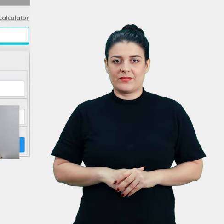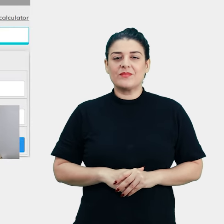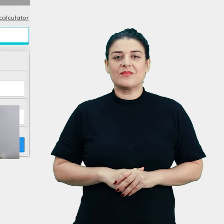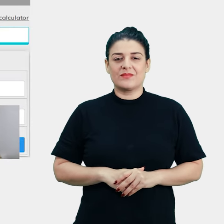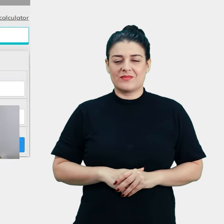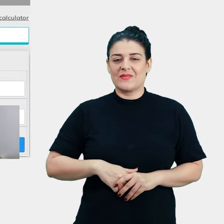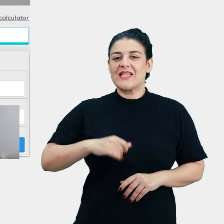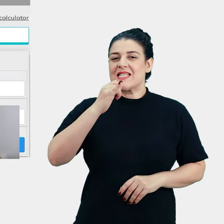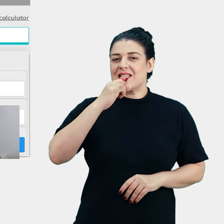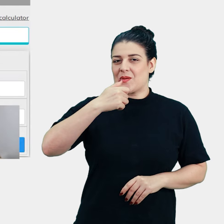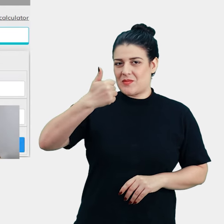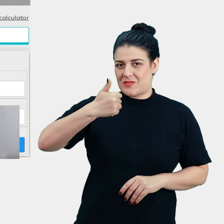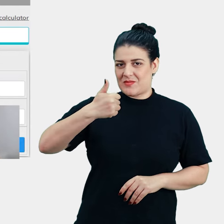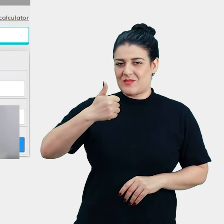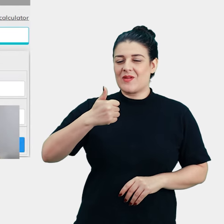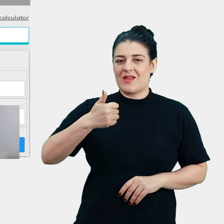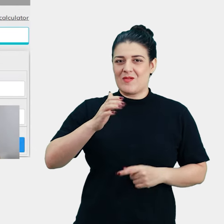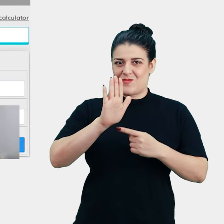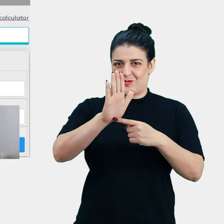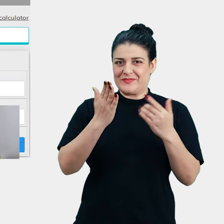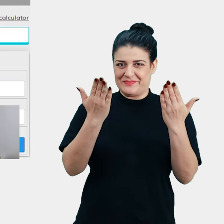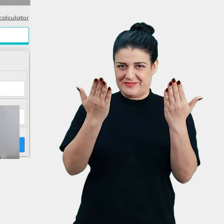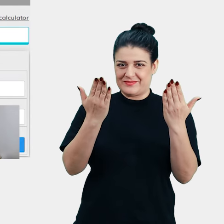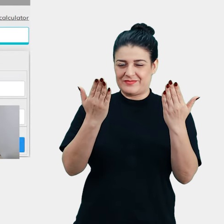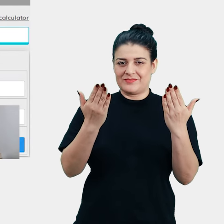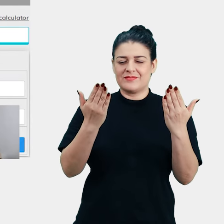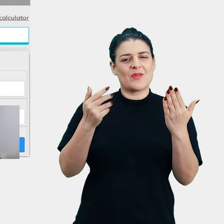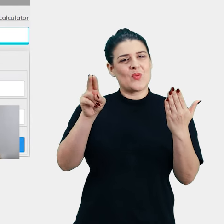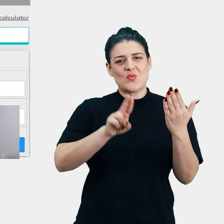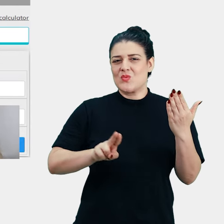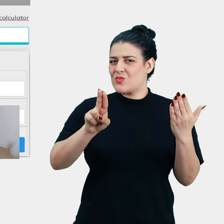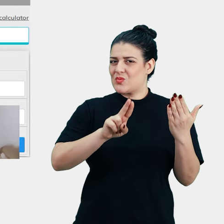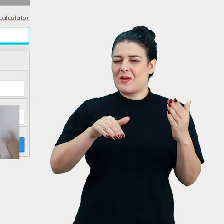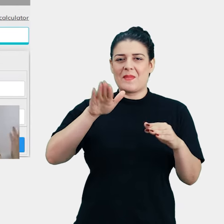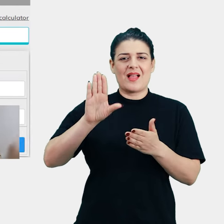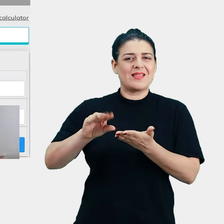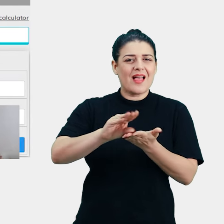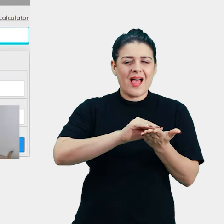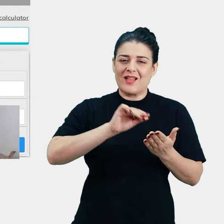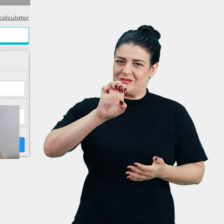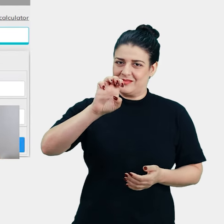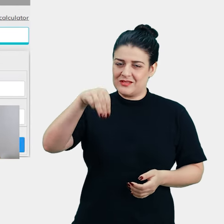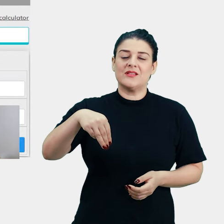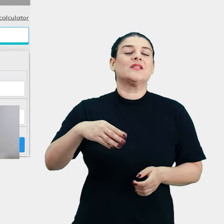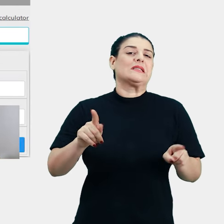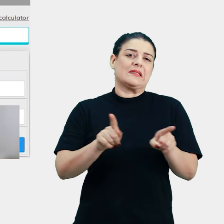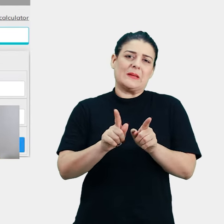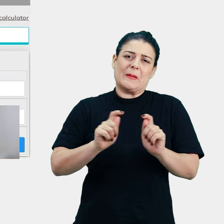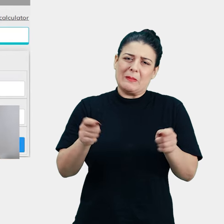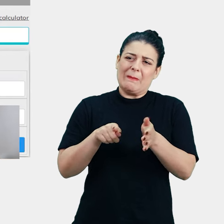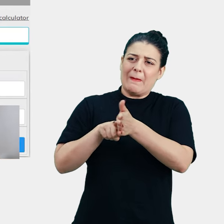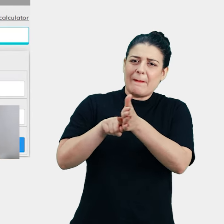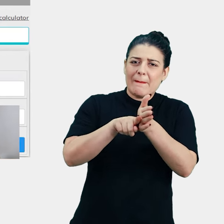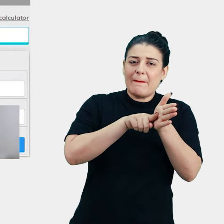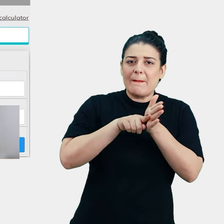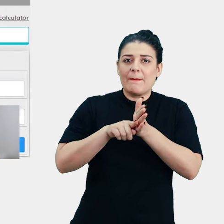primeiros exemplos é o Mass Bank, tá? Muito utilizado aí com dados de espectrometria de massas. Você pode fazer uma busca pela